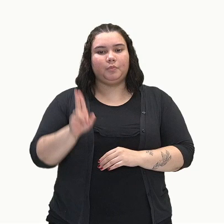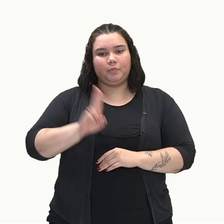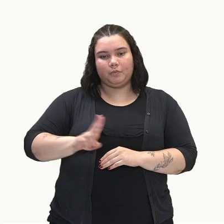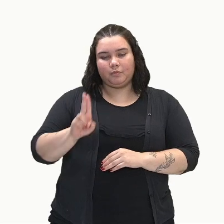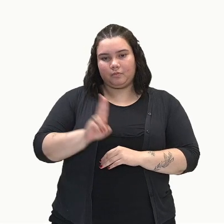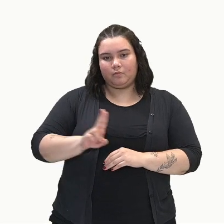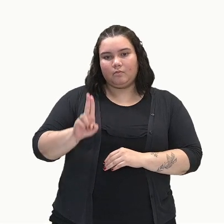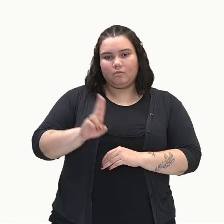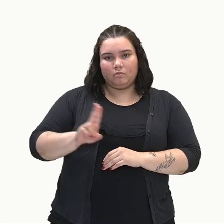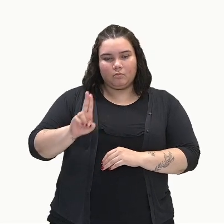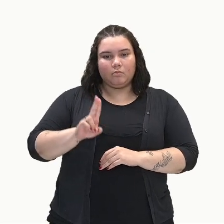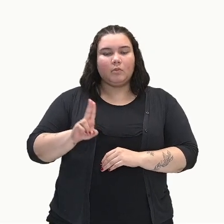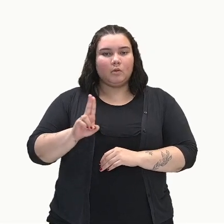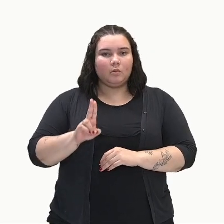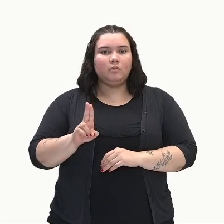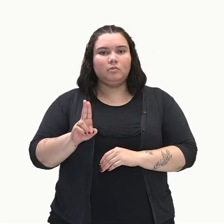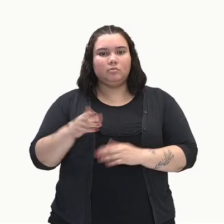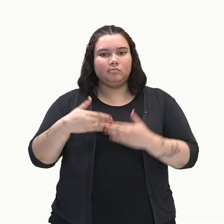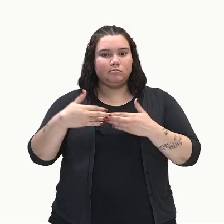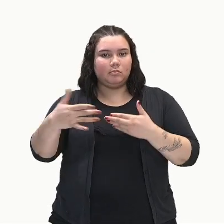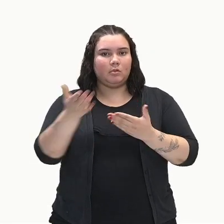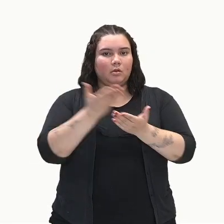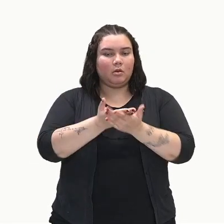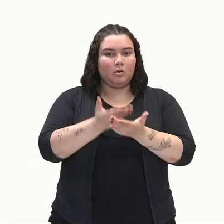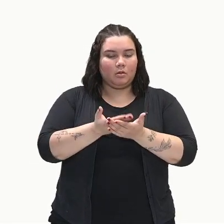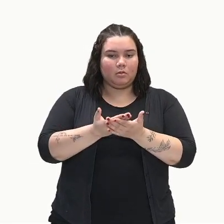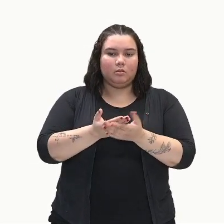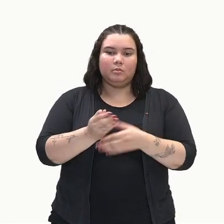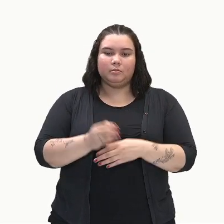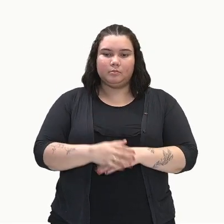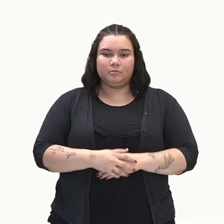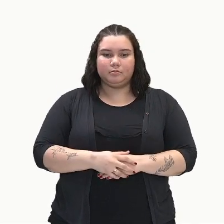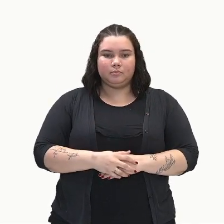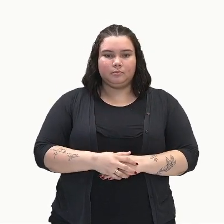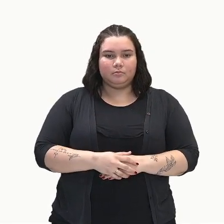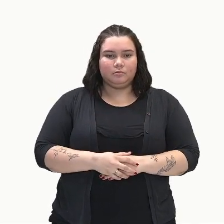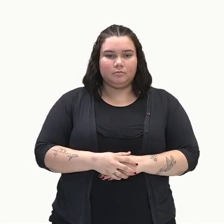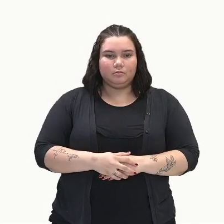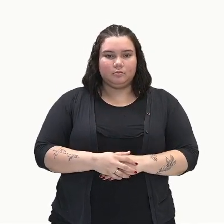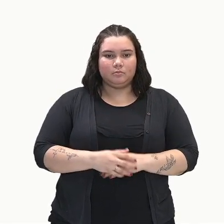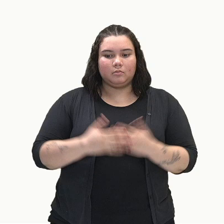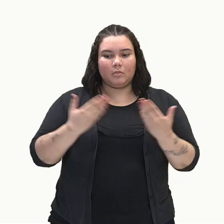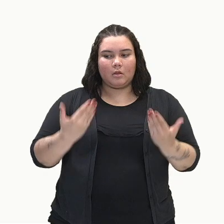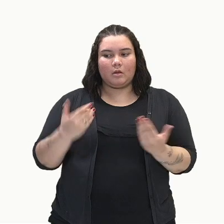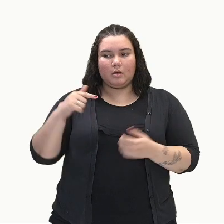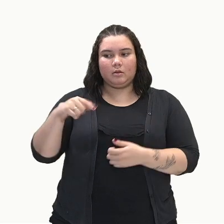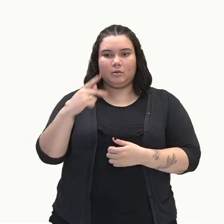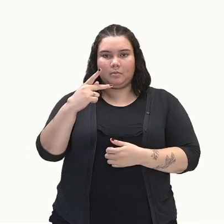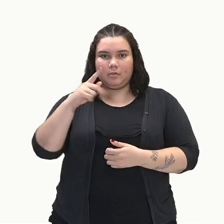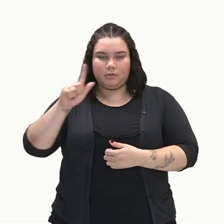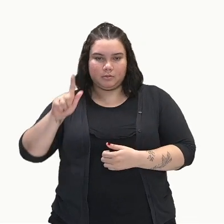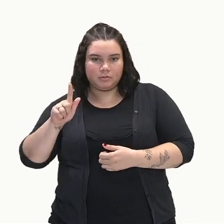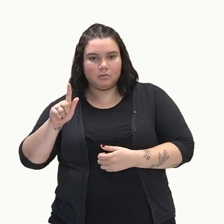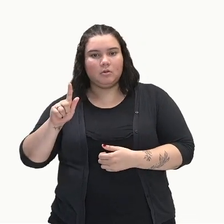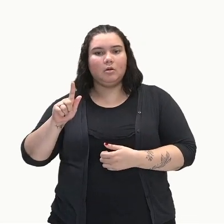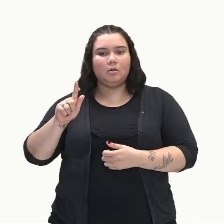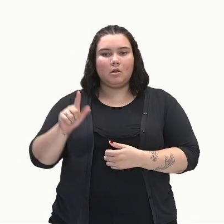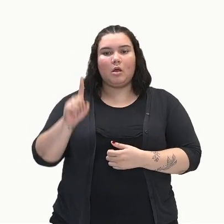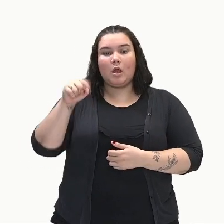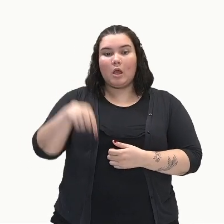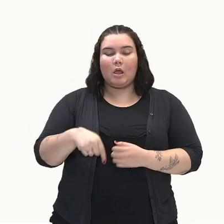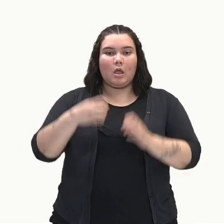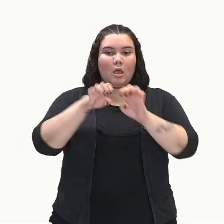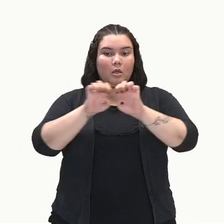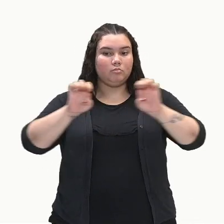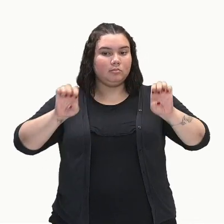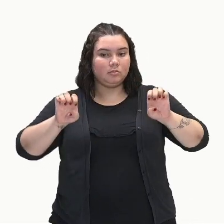usar durante as nossas aulas. Tá? O termo geral de uma PG é uma expressão